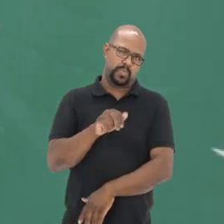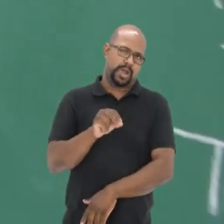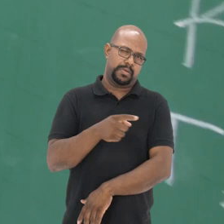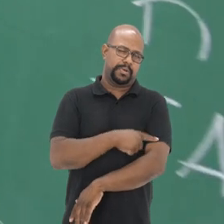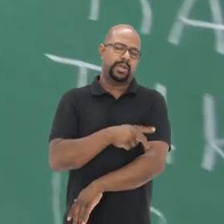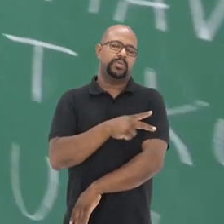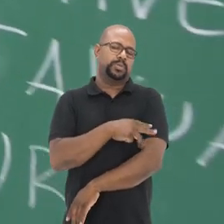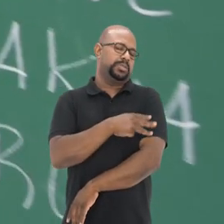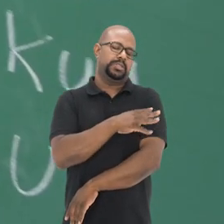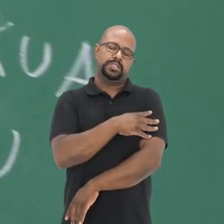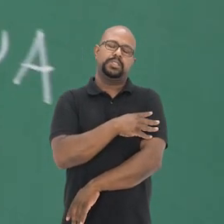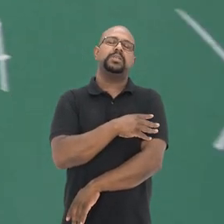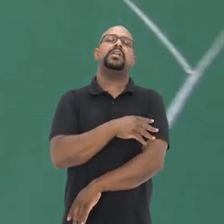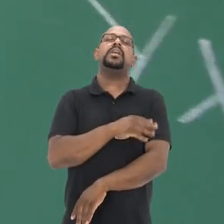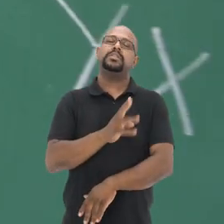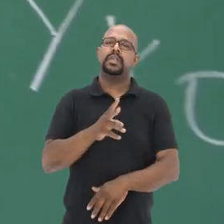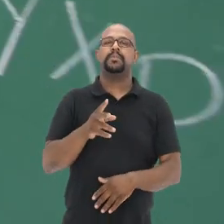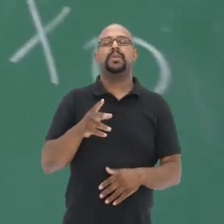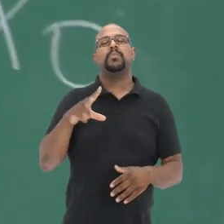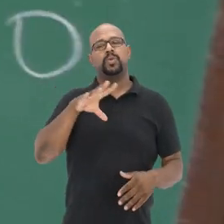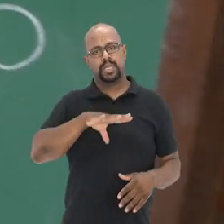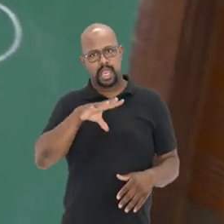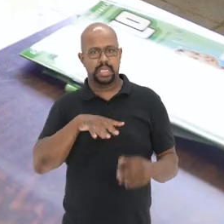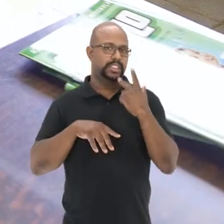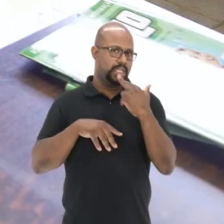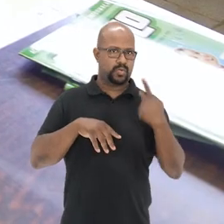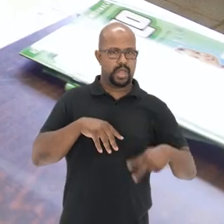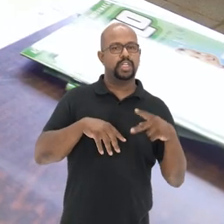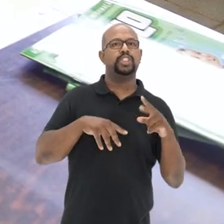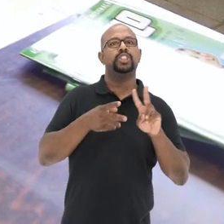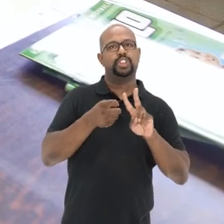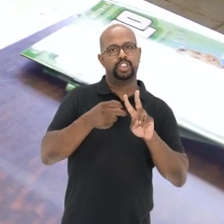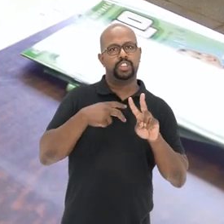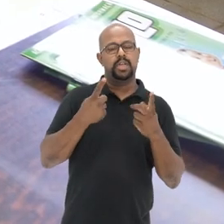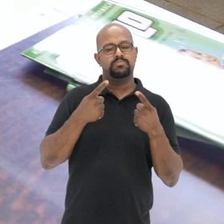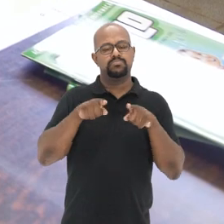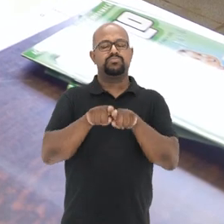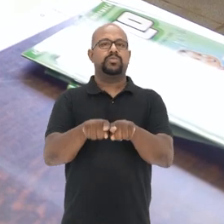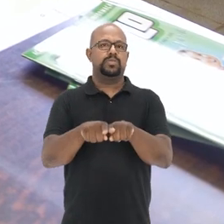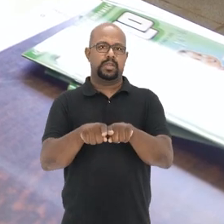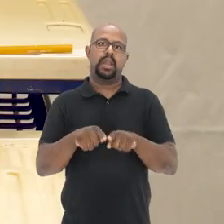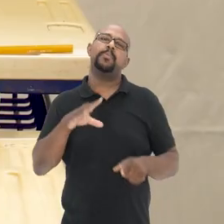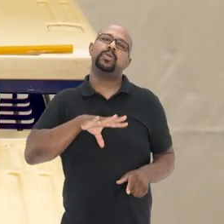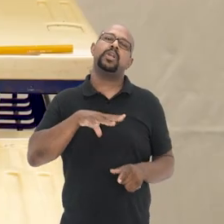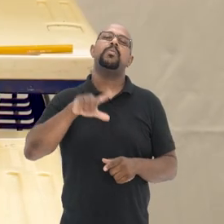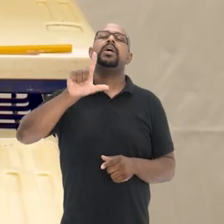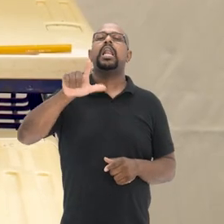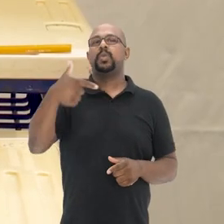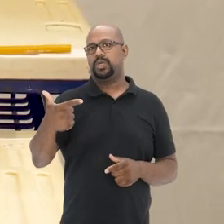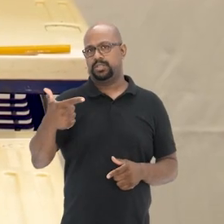assim, primeiro ano, segundo ano, terceiro ano. Português, trabalhando junto. Língua materna com português, com a segunda